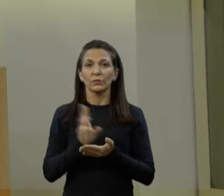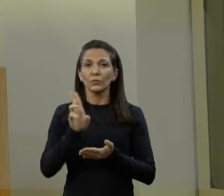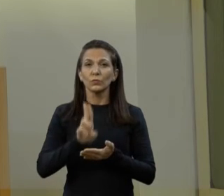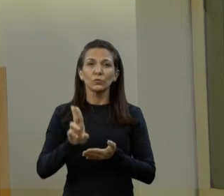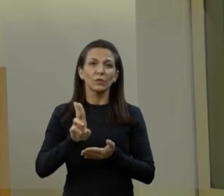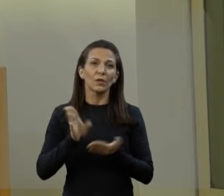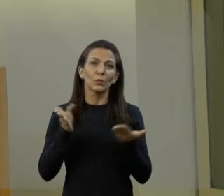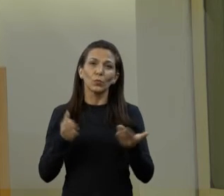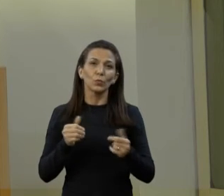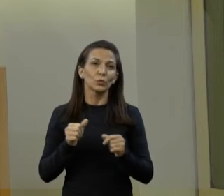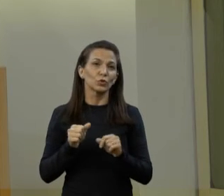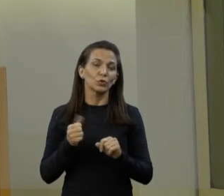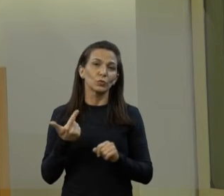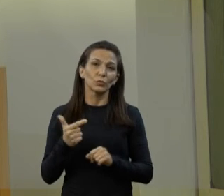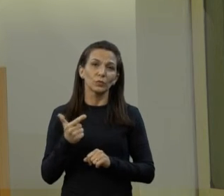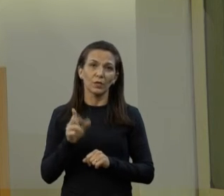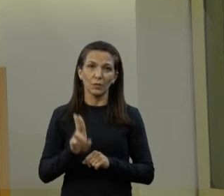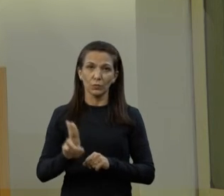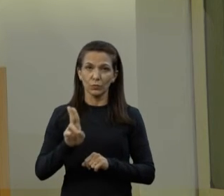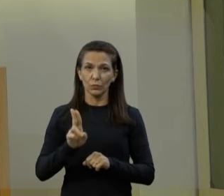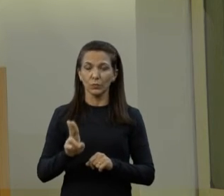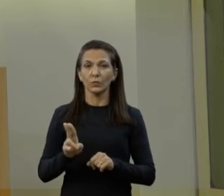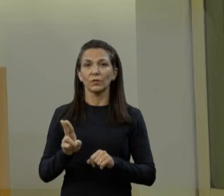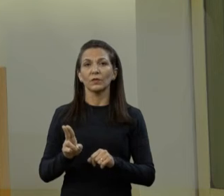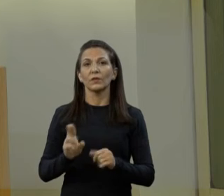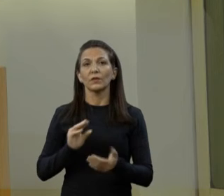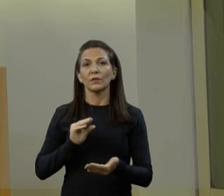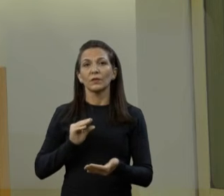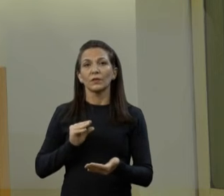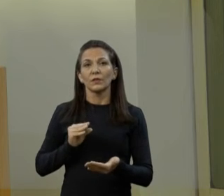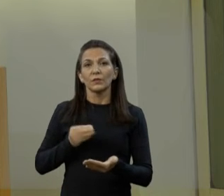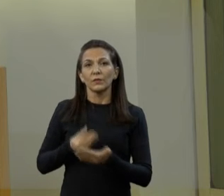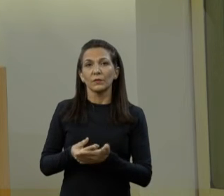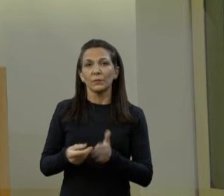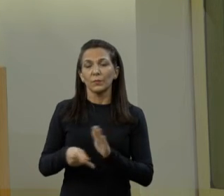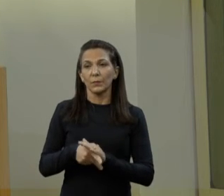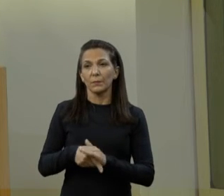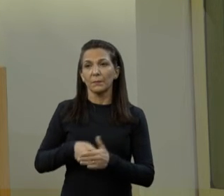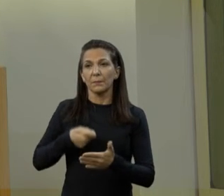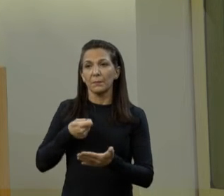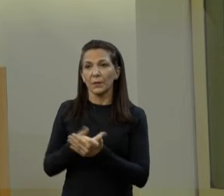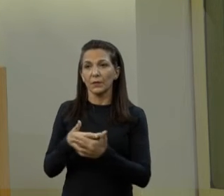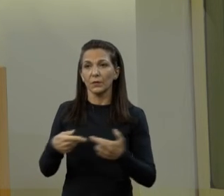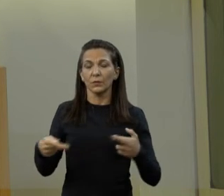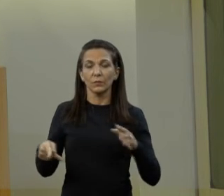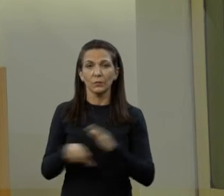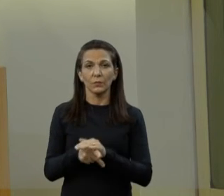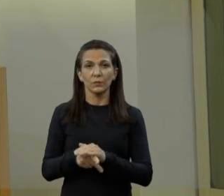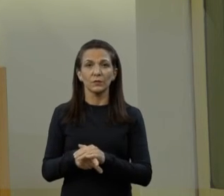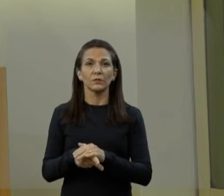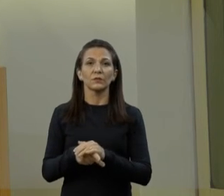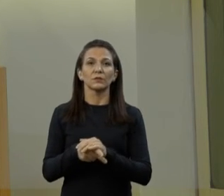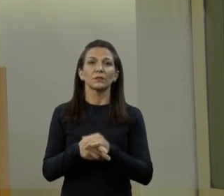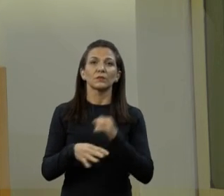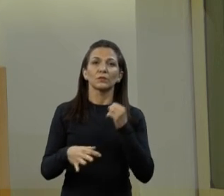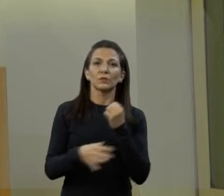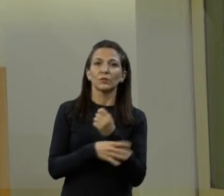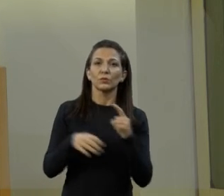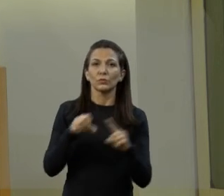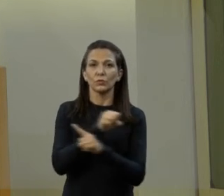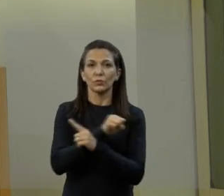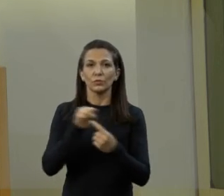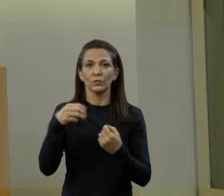utilizados destinando-se ao financiamento e cobertura de despesas relacionadas a seguinte Seguridade Social do